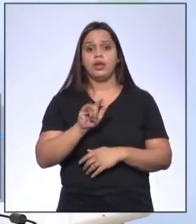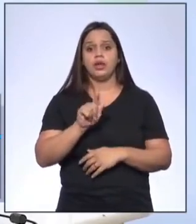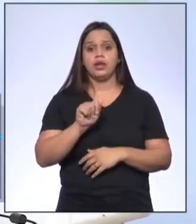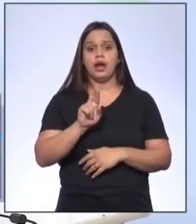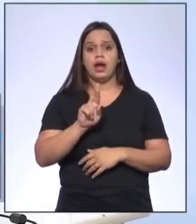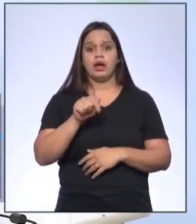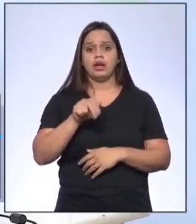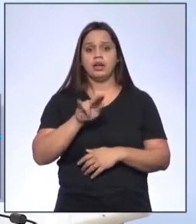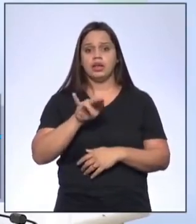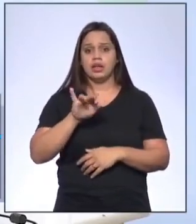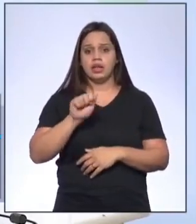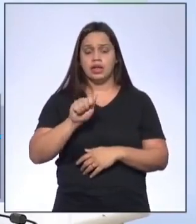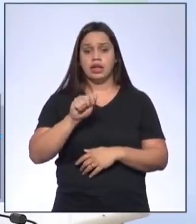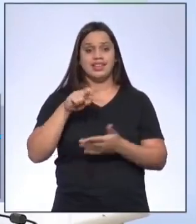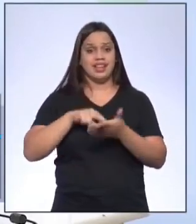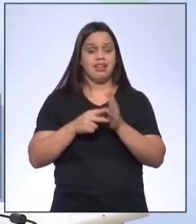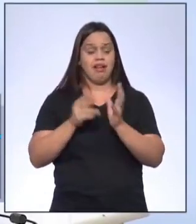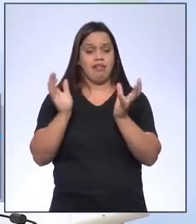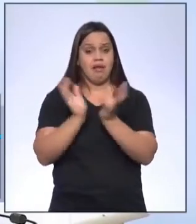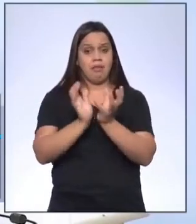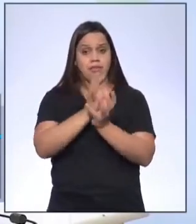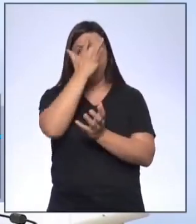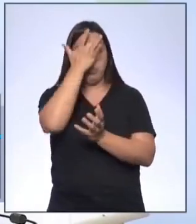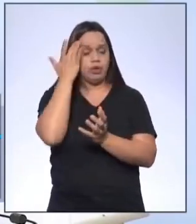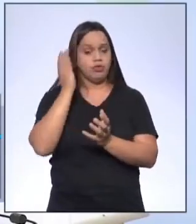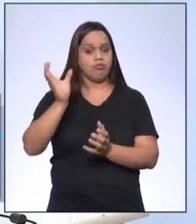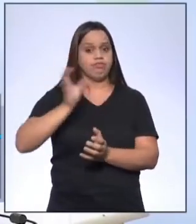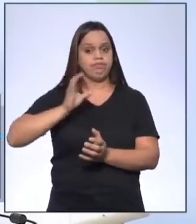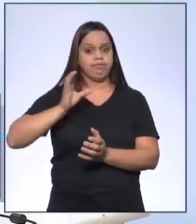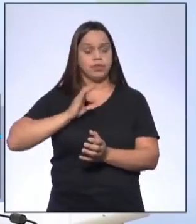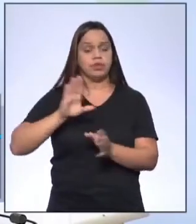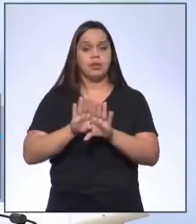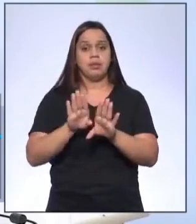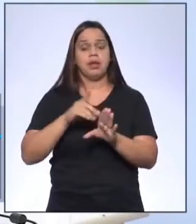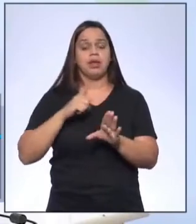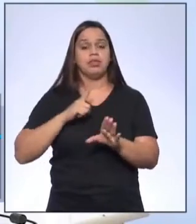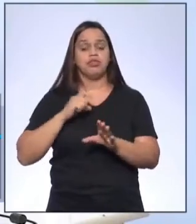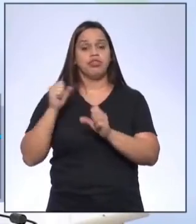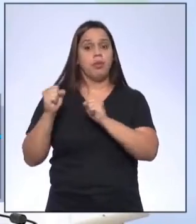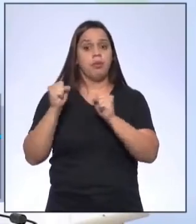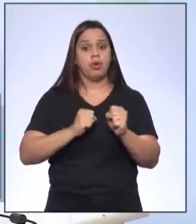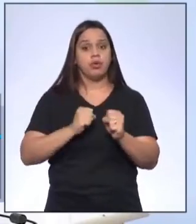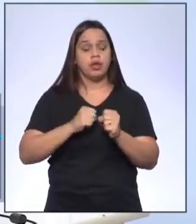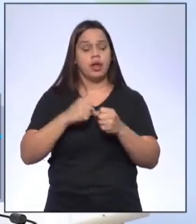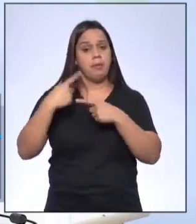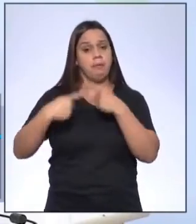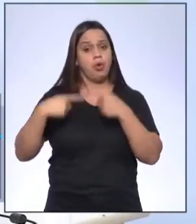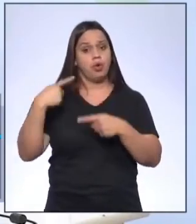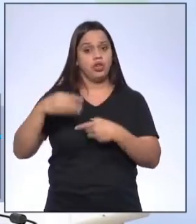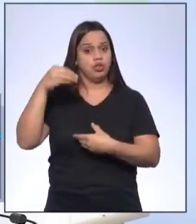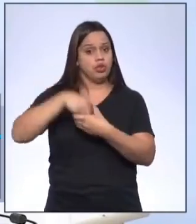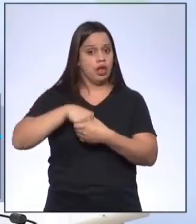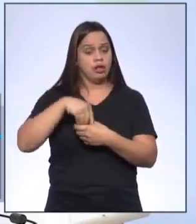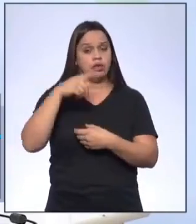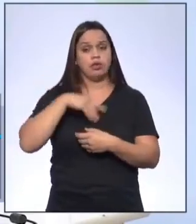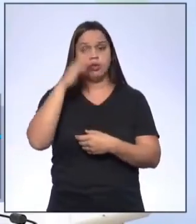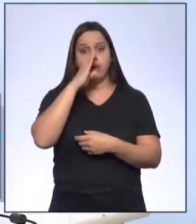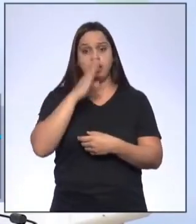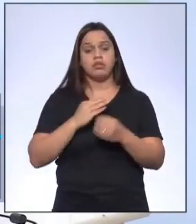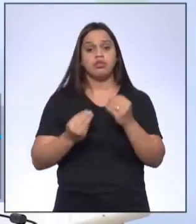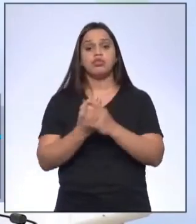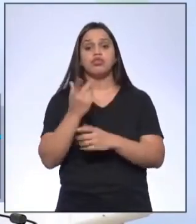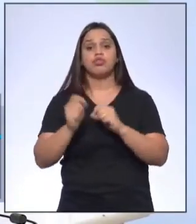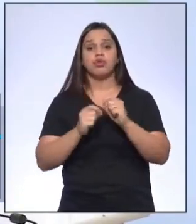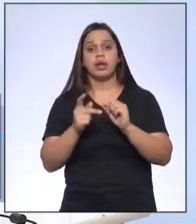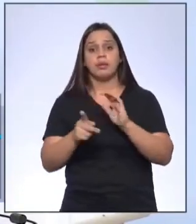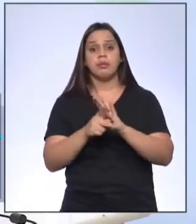poder aquisitivo enorme, com poder político bastante acentuado aqui no Brasil, surgiu os casarões. Né?